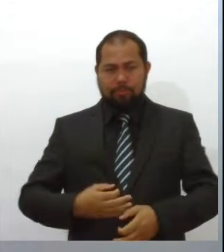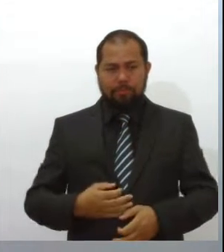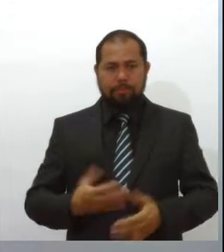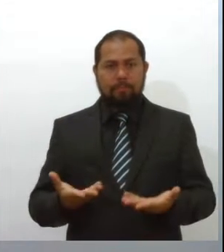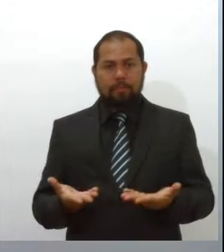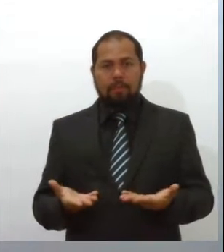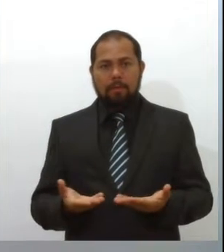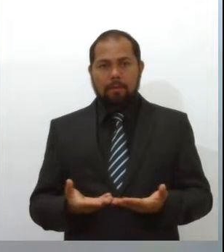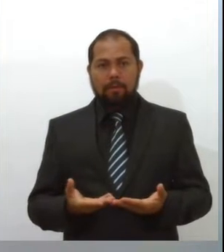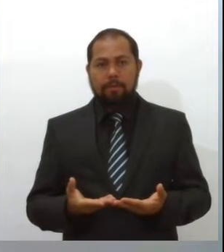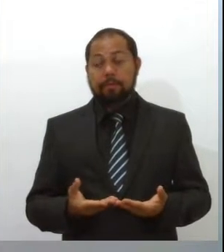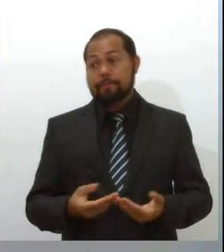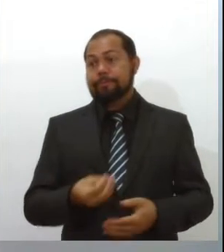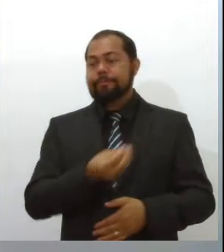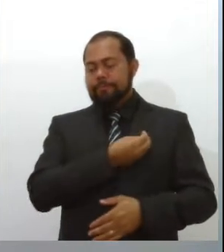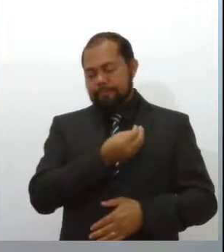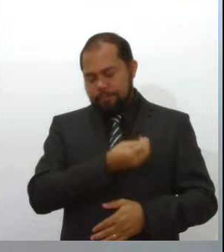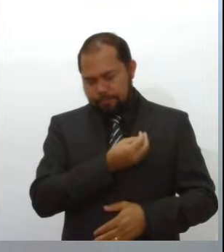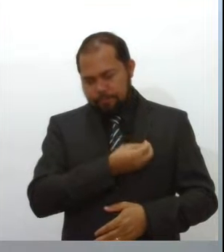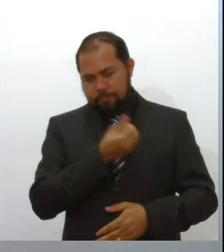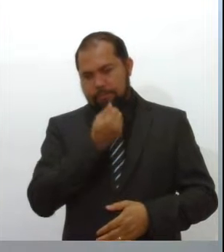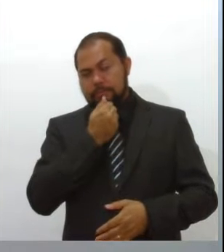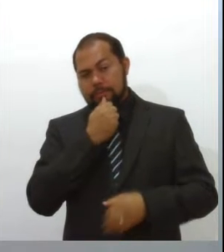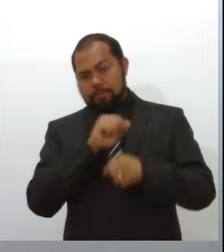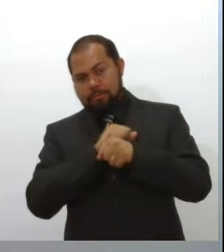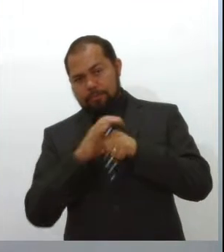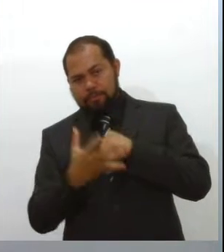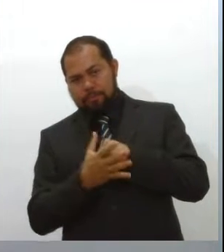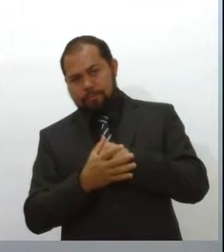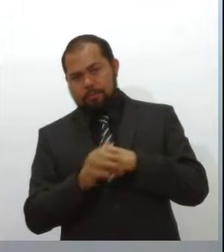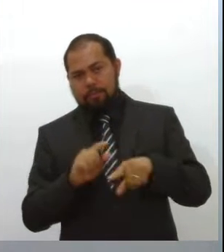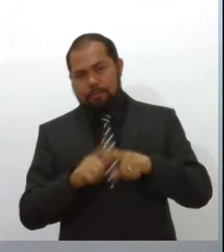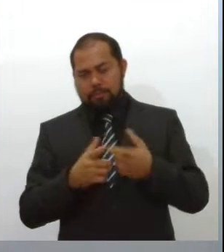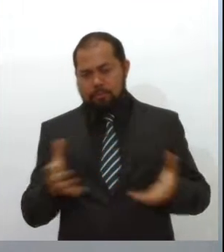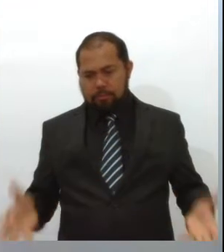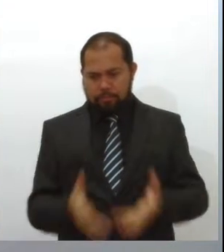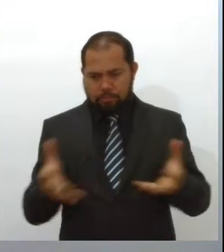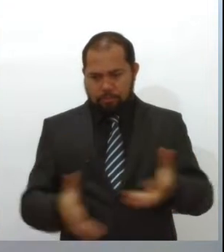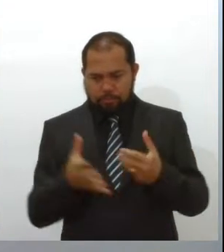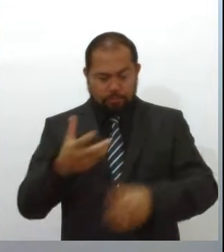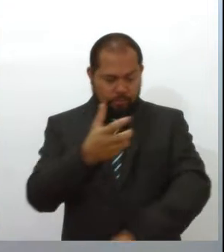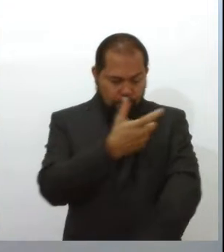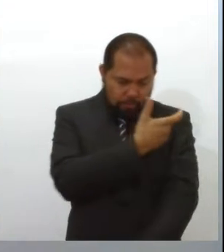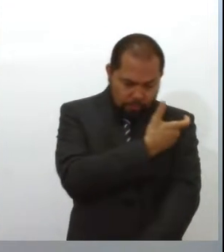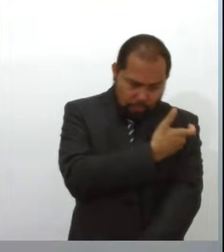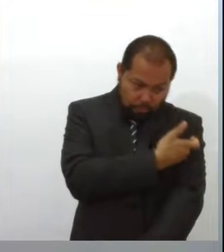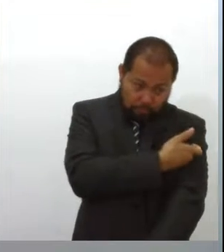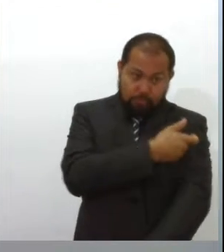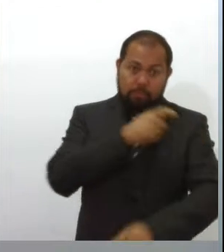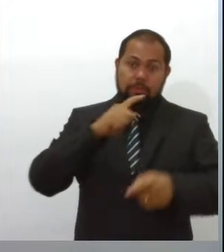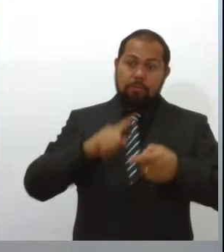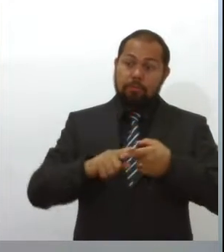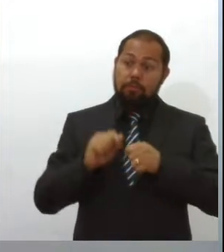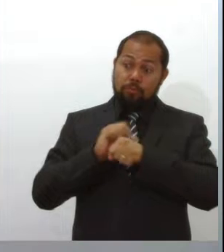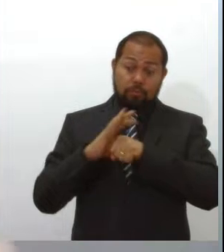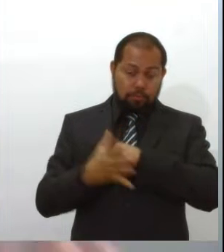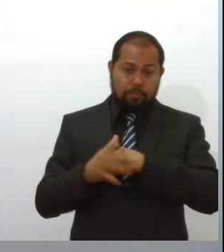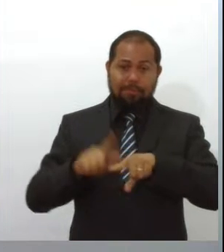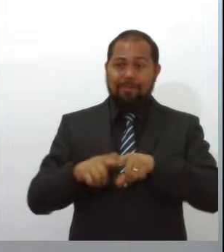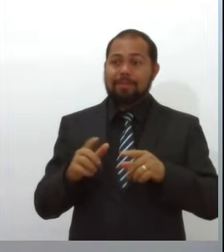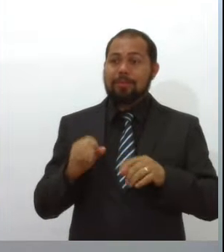a pandemia, estamos estimulando a vacinação do Covid, mas é importante também estimular a vacinação